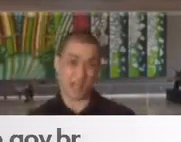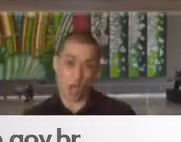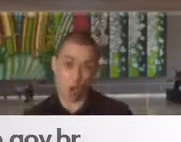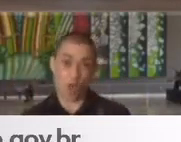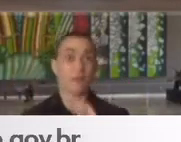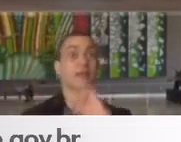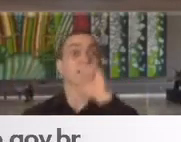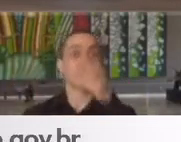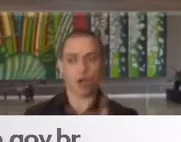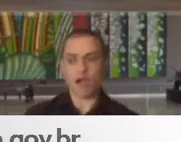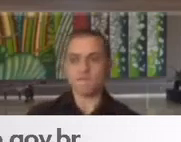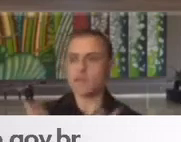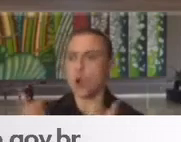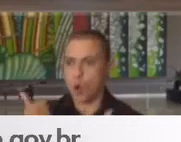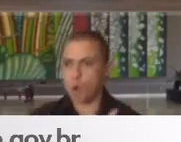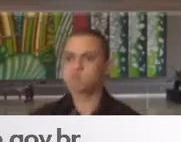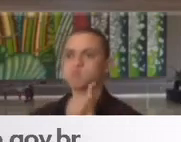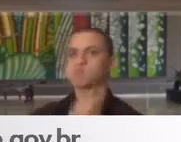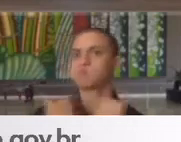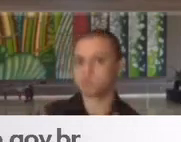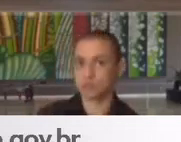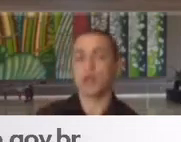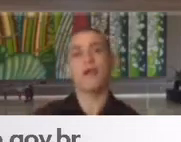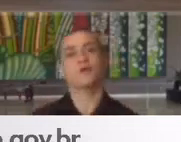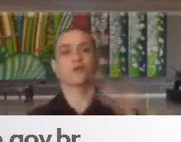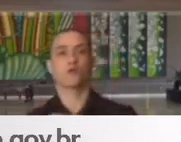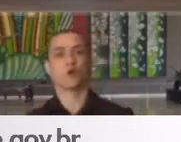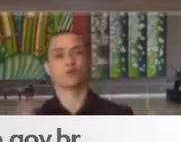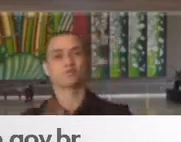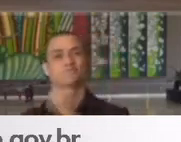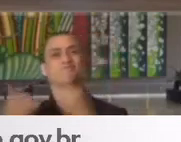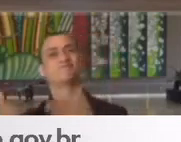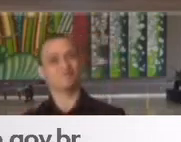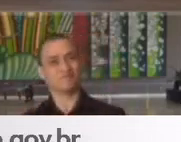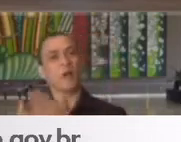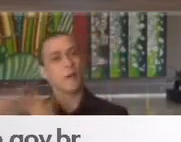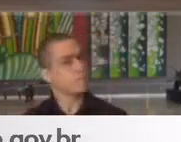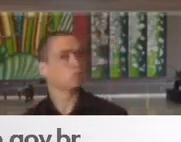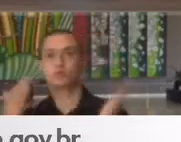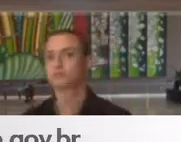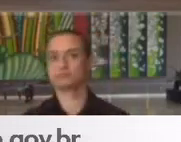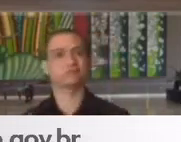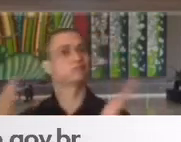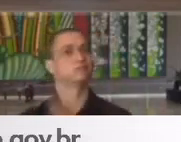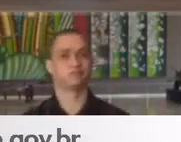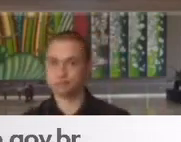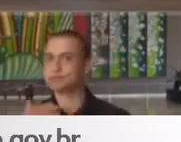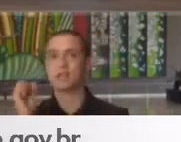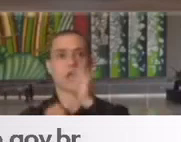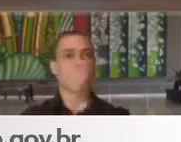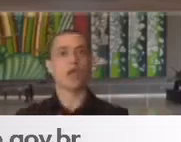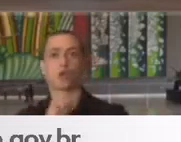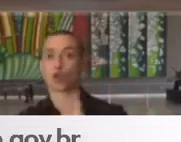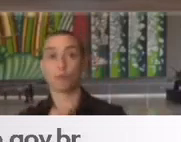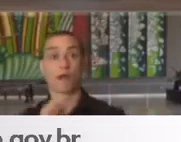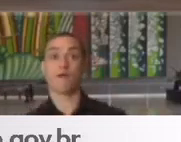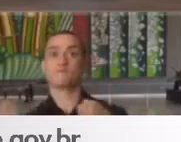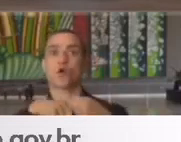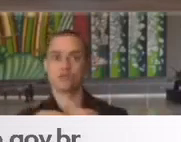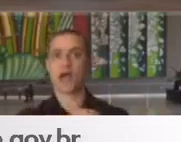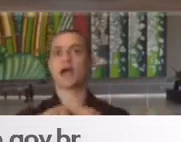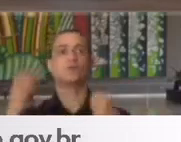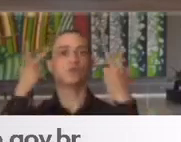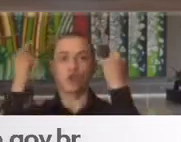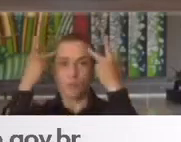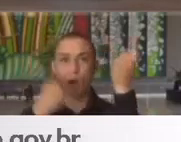disso, aí sim, temos que voltar com a máquina produtiva intacta, de maneira que possamos retomar a atividade econômica